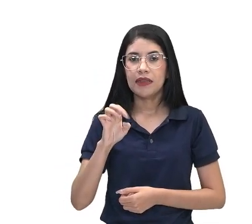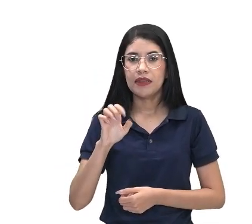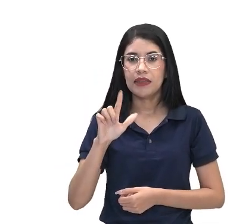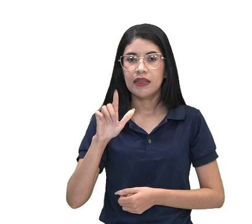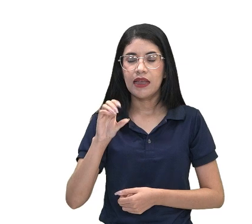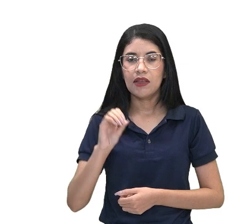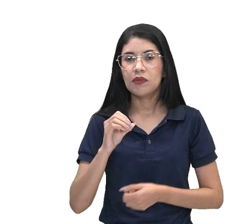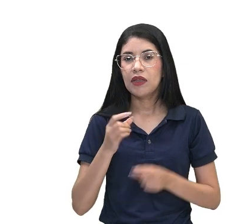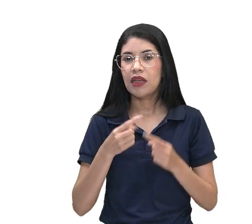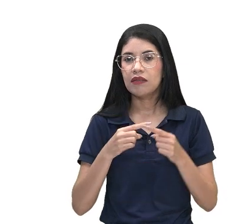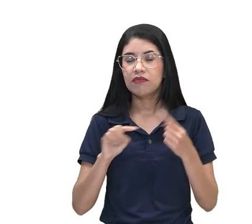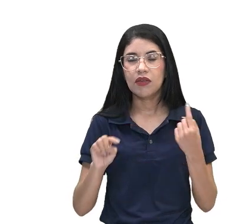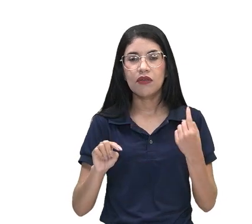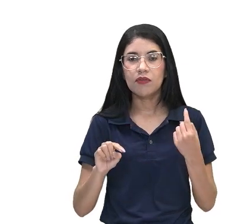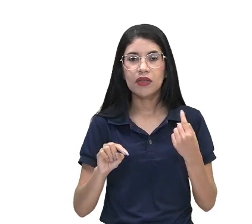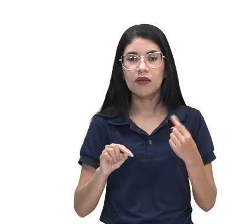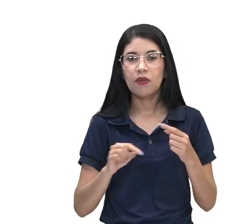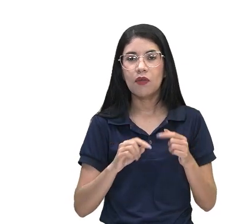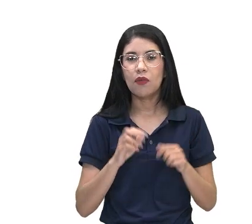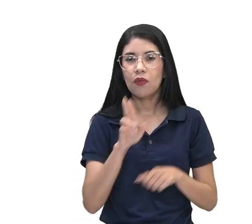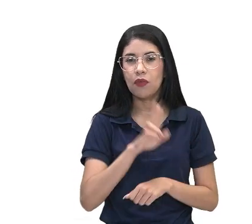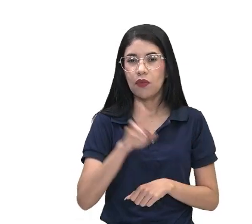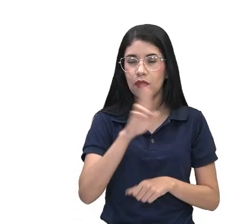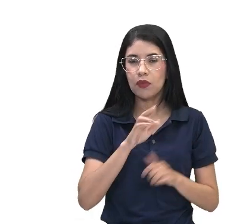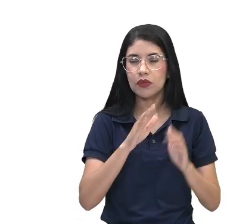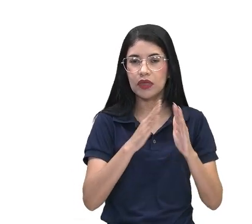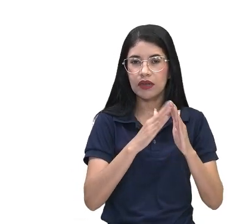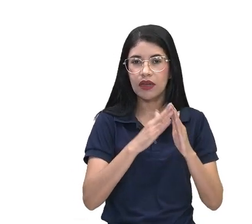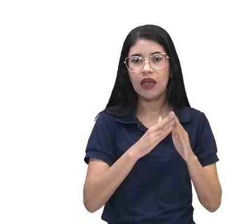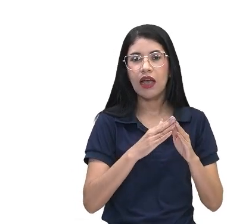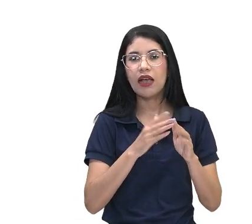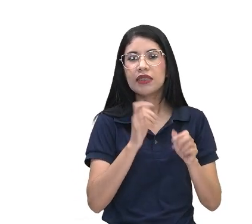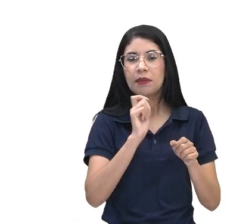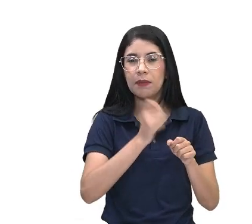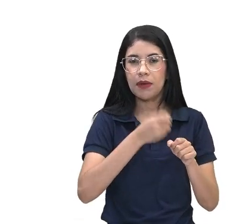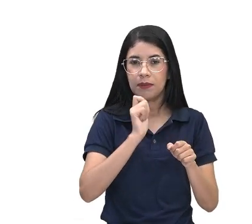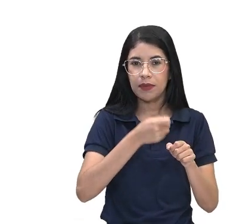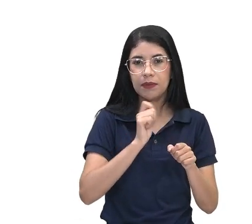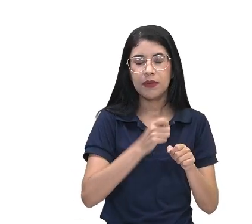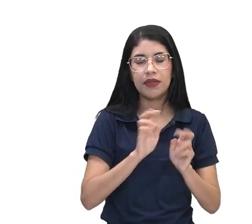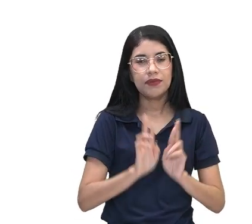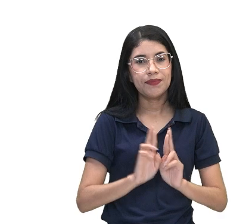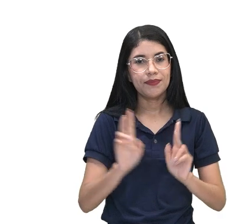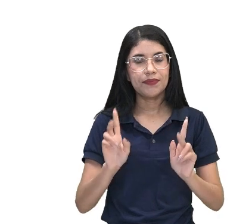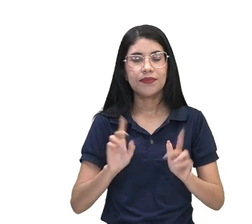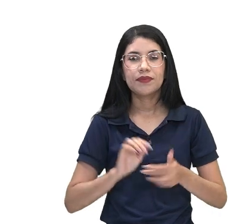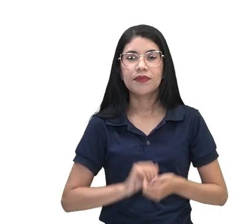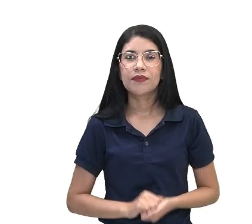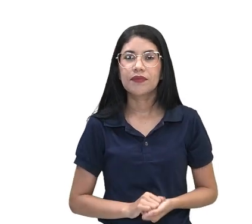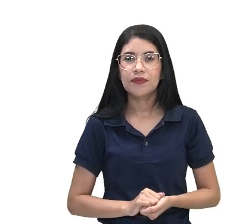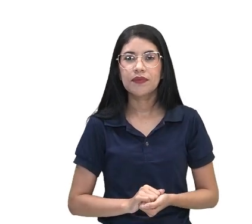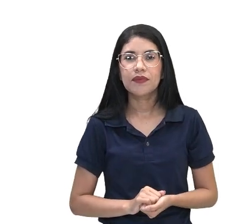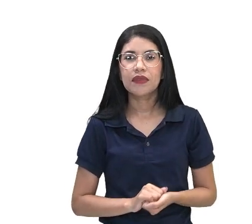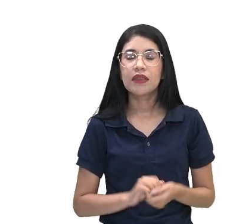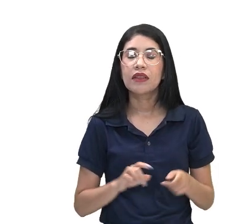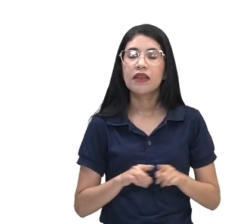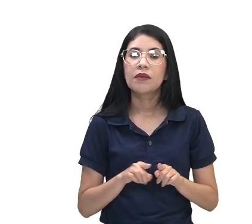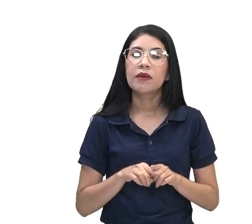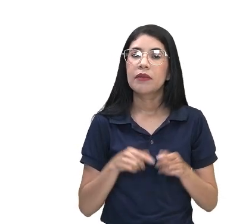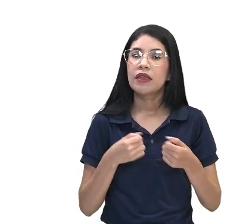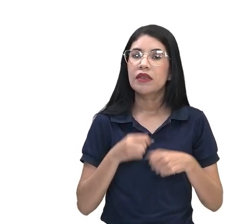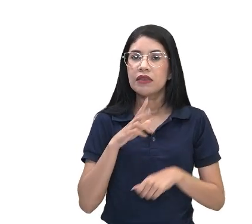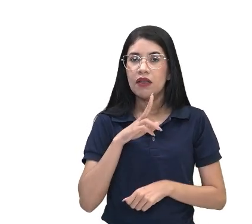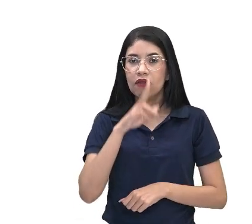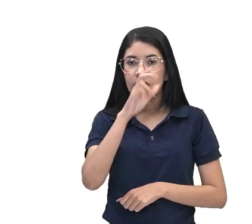martelo da carpintaria ou dos serviços domésticos, tá bom? Além da força,